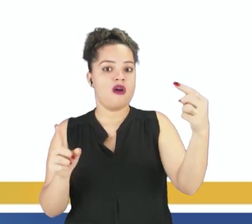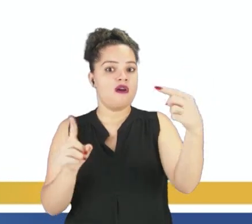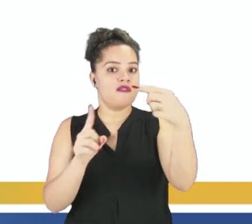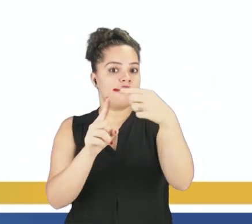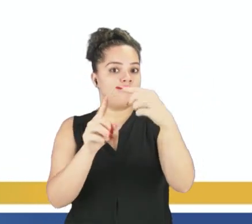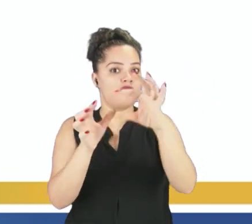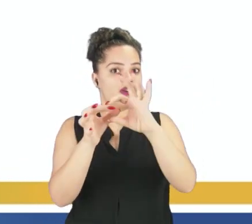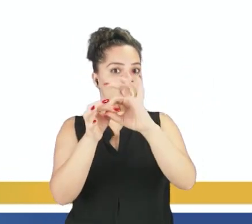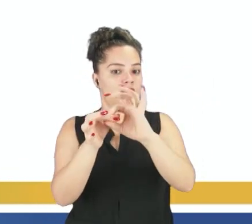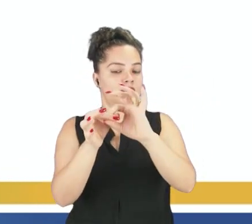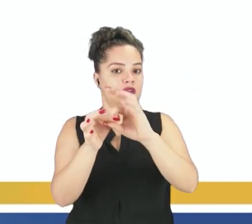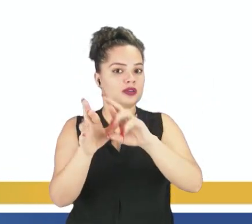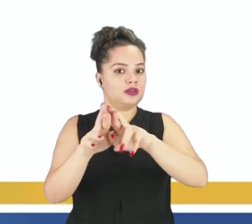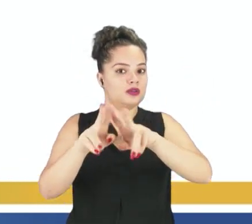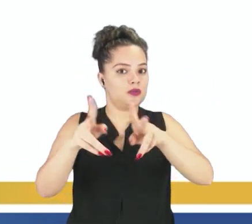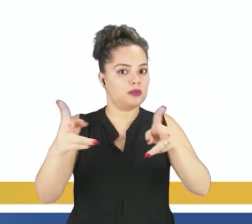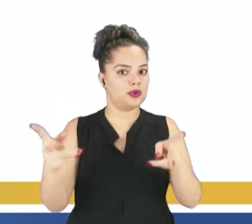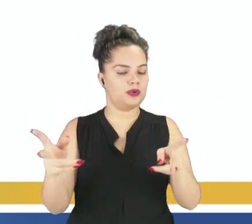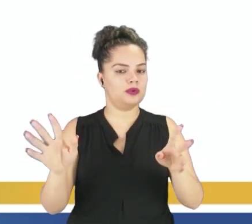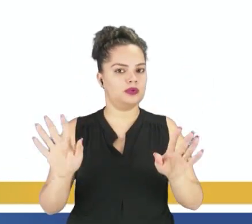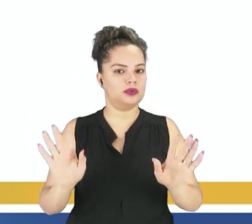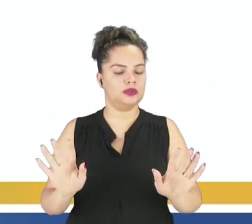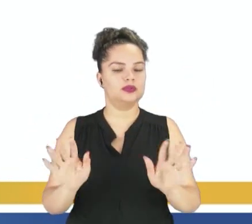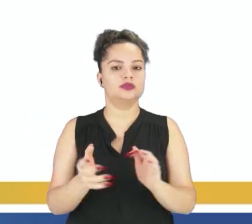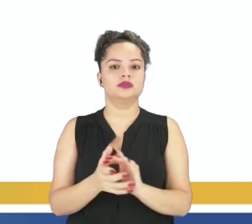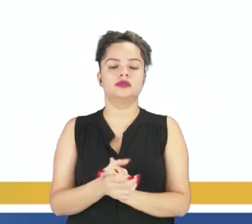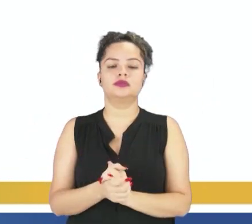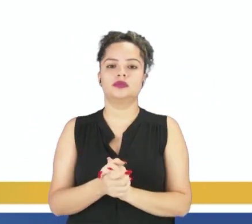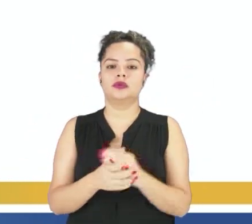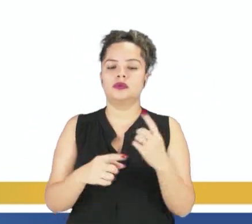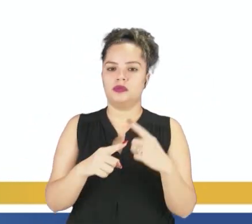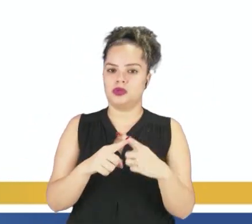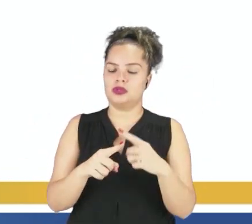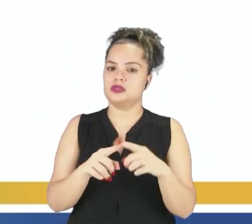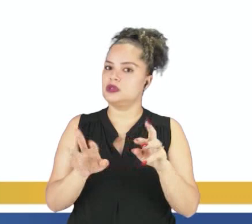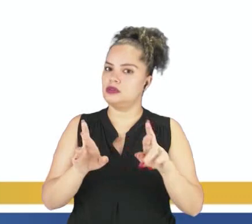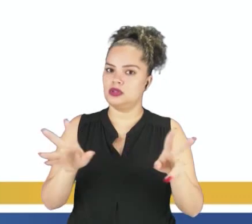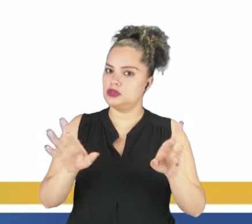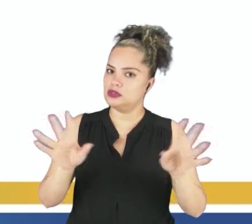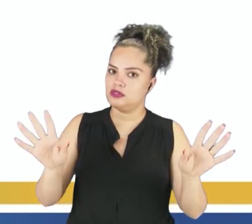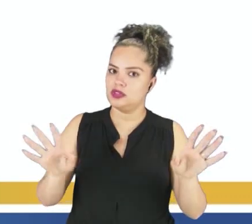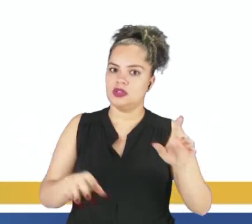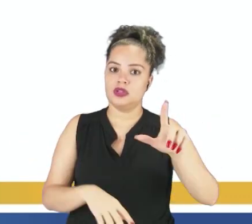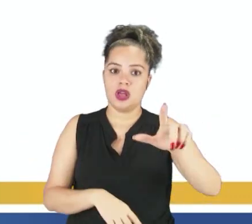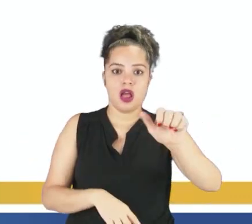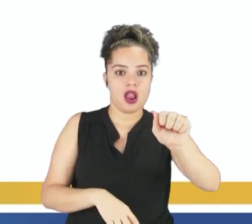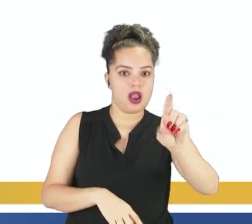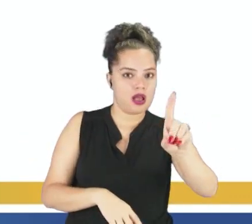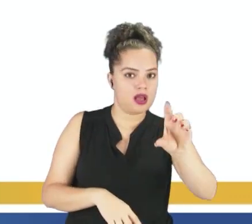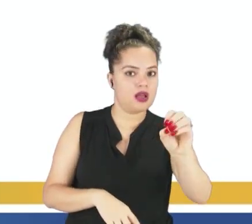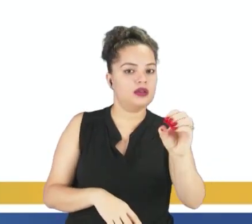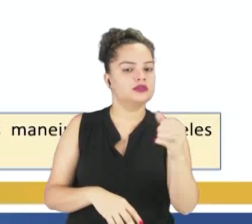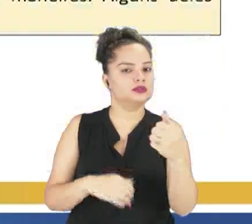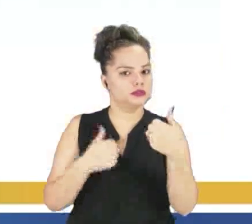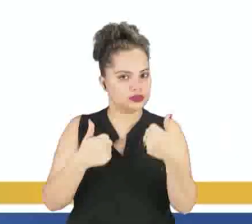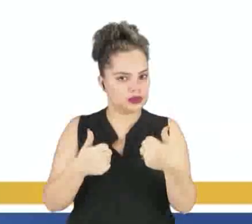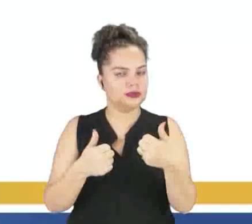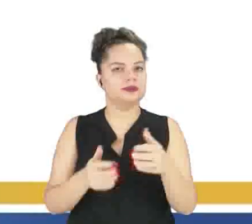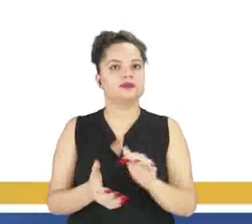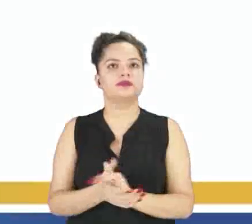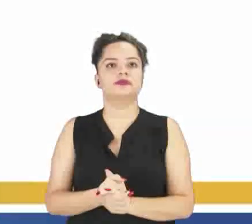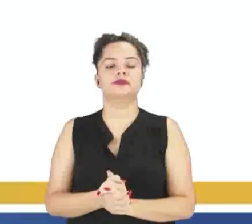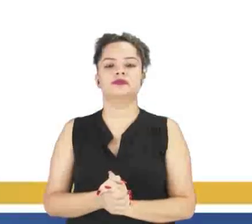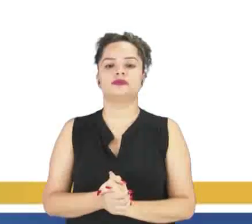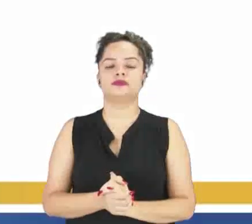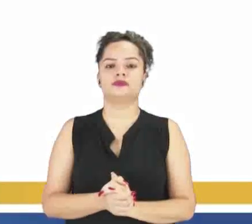Não pode ser vértice na lateral, consecutivo, porque senão isso não é diagonal, é lado, ok? Muito